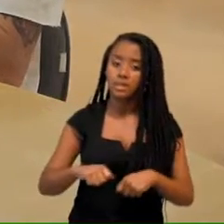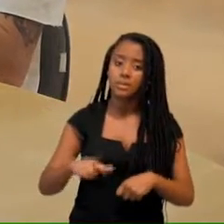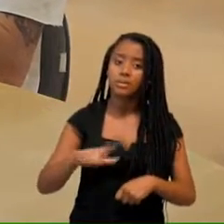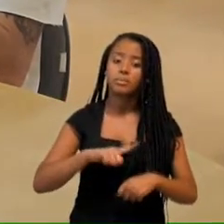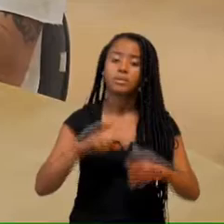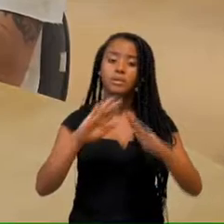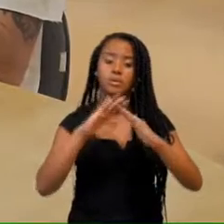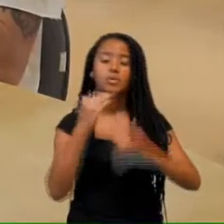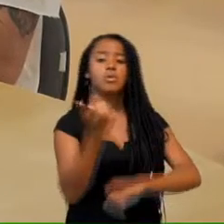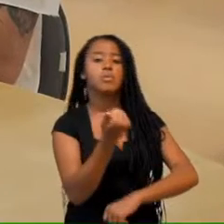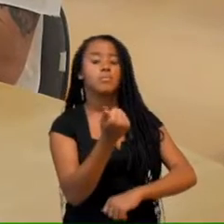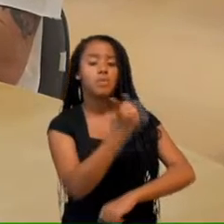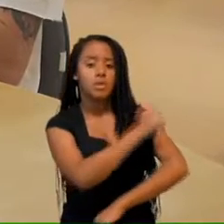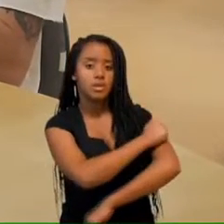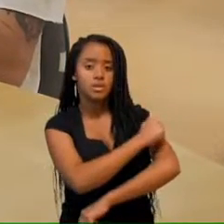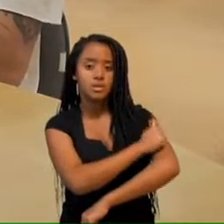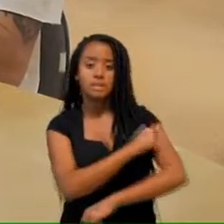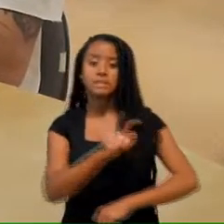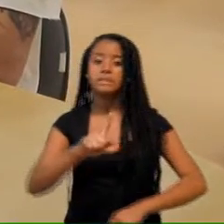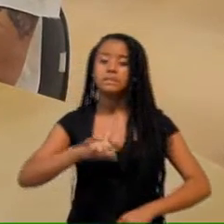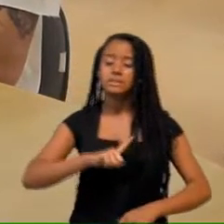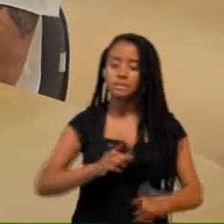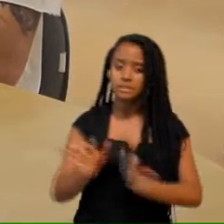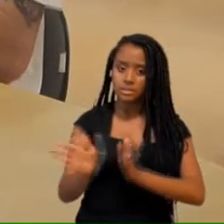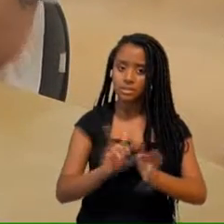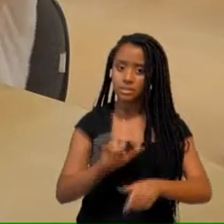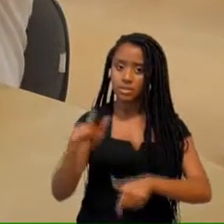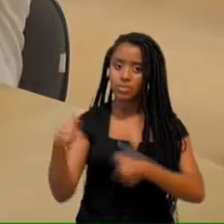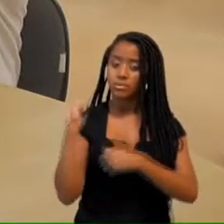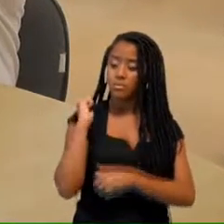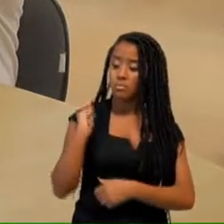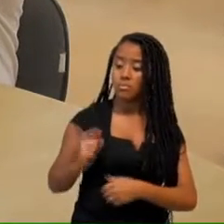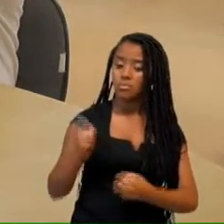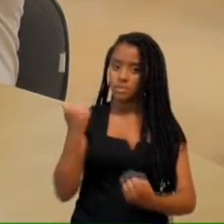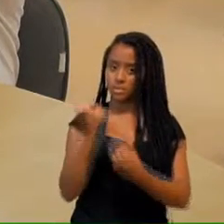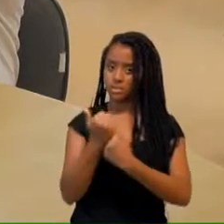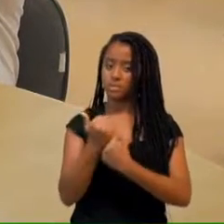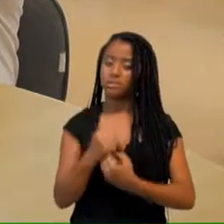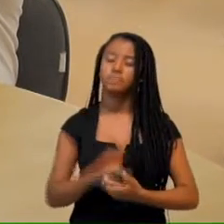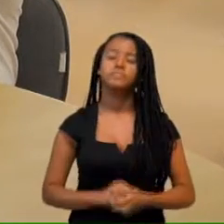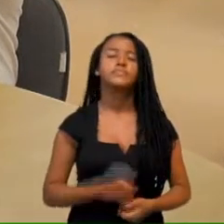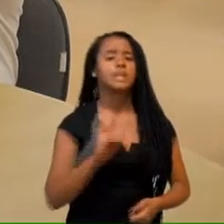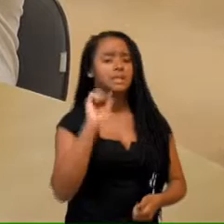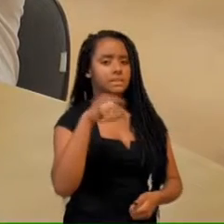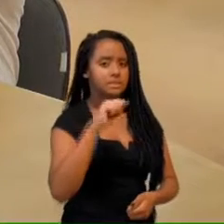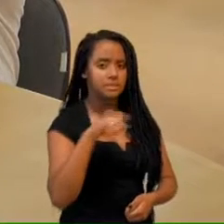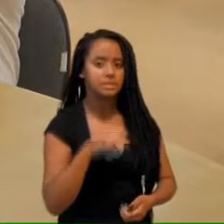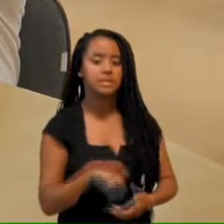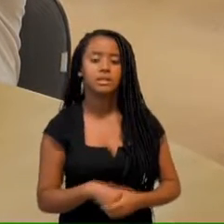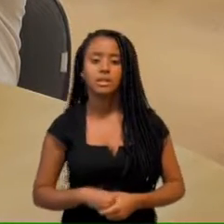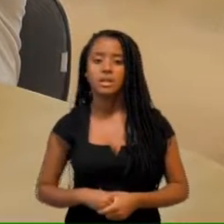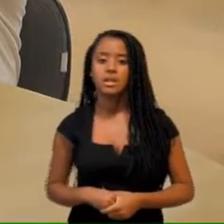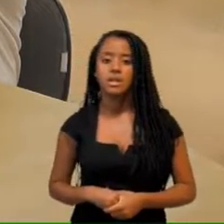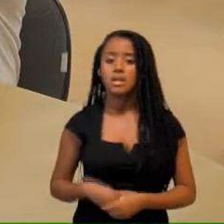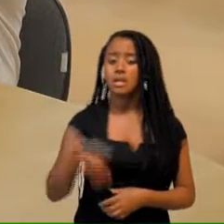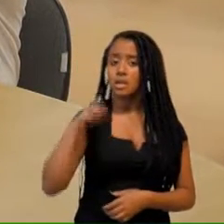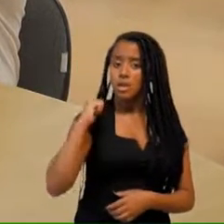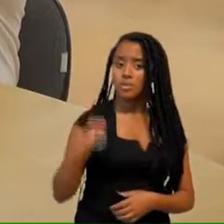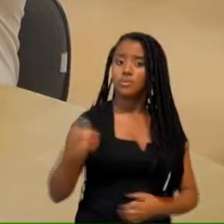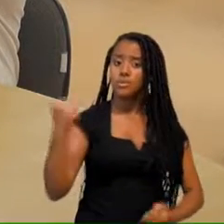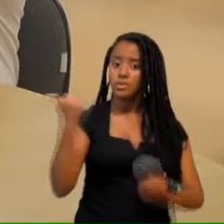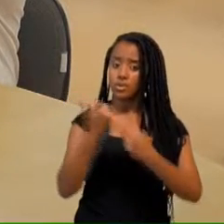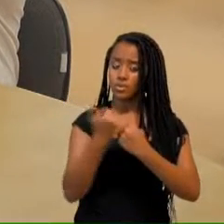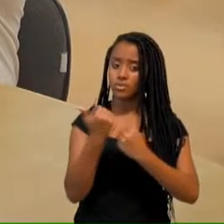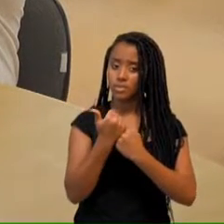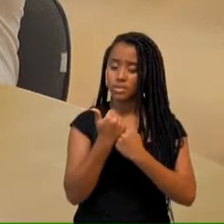morada estudantil e ter acesso a alguma outra bolsa de assistência Sim claro então dentro das bolsas de de auxílio